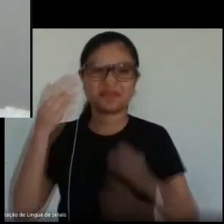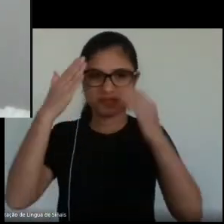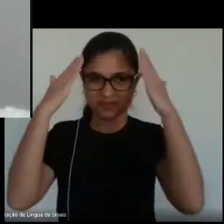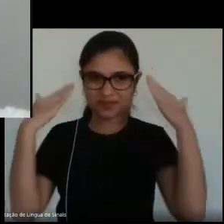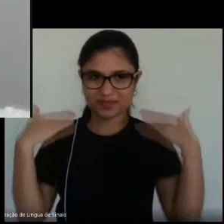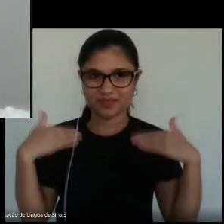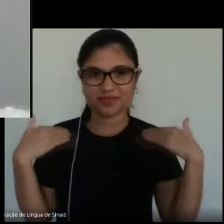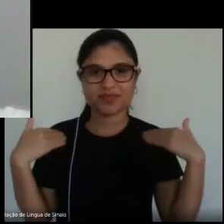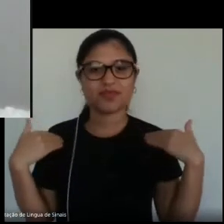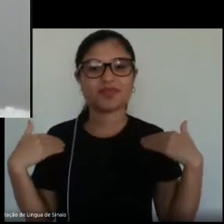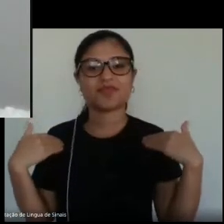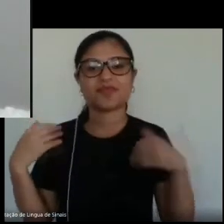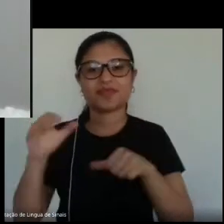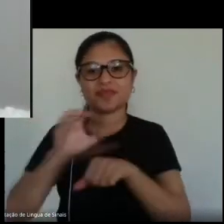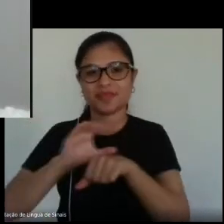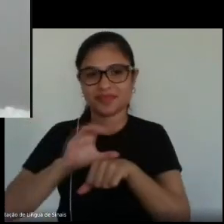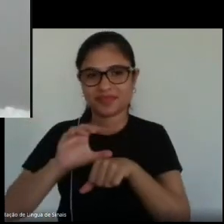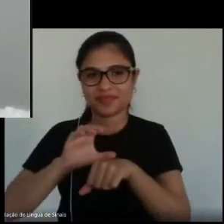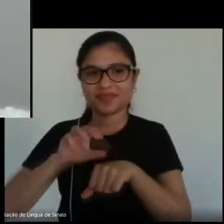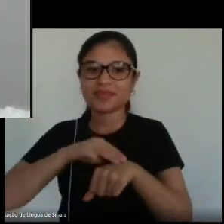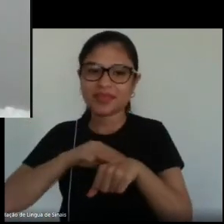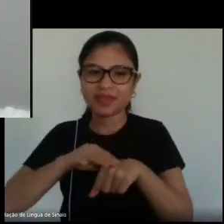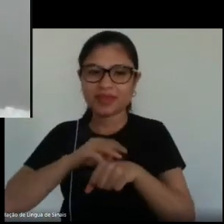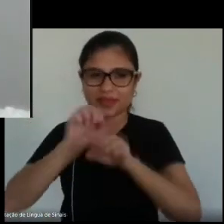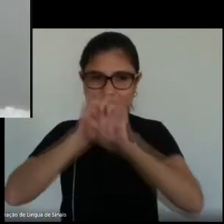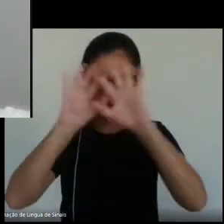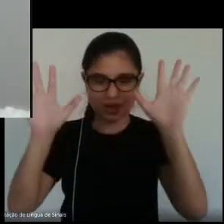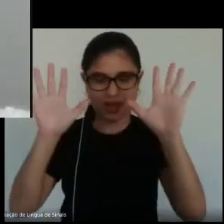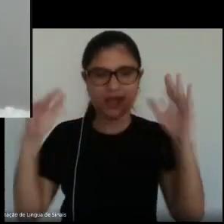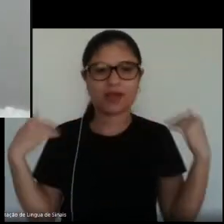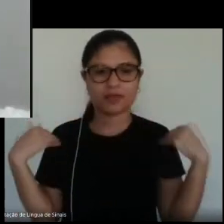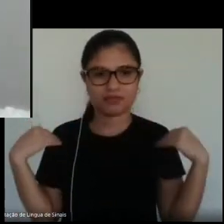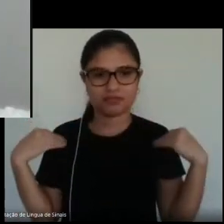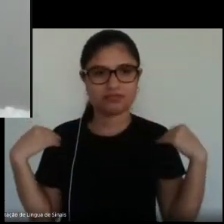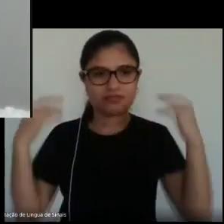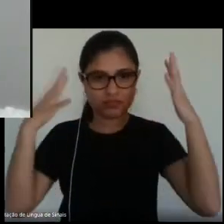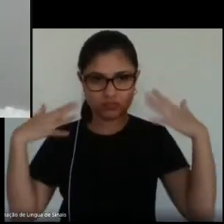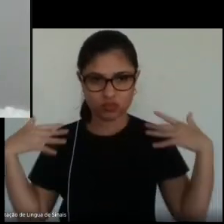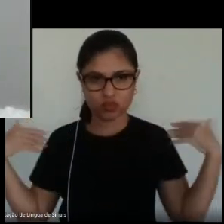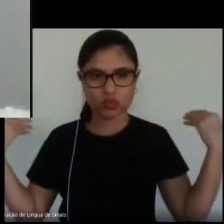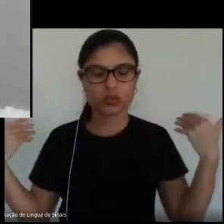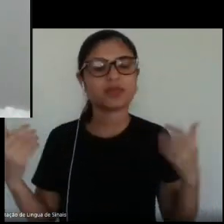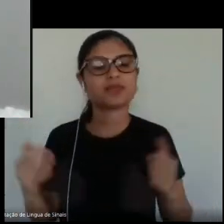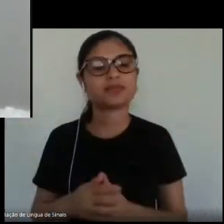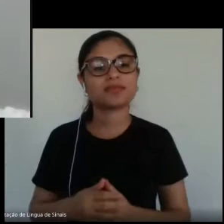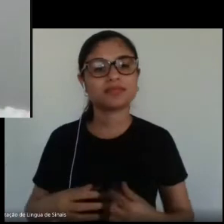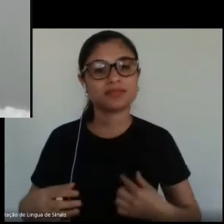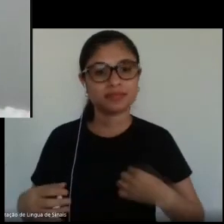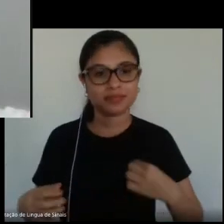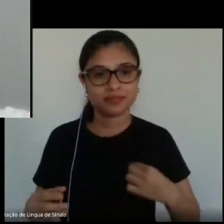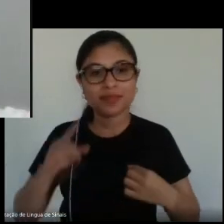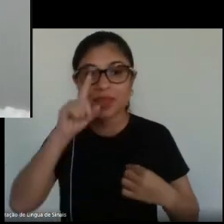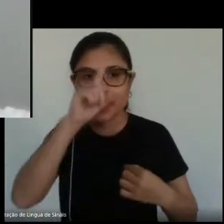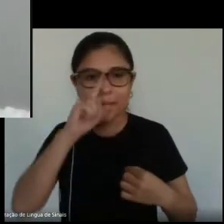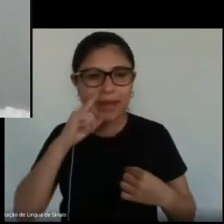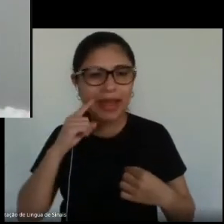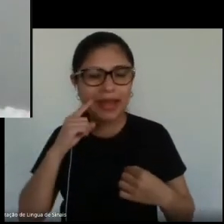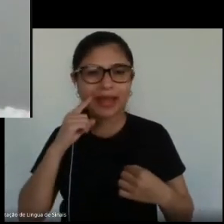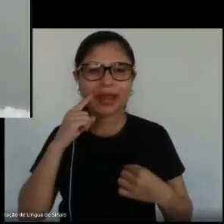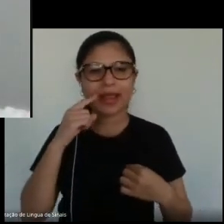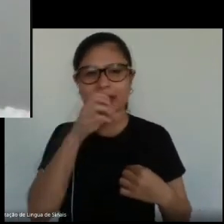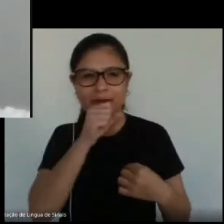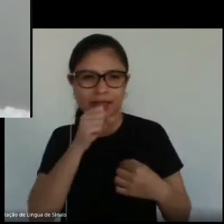do ombro, e ele está solto. Minha blusa é amarelo mostarda, eu estou sentada em